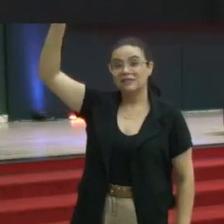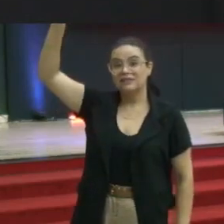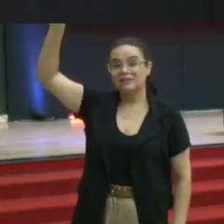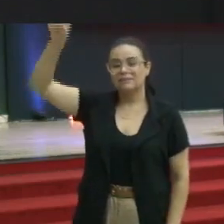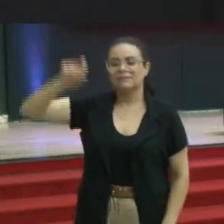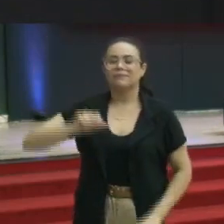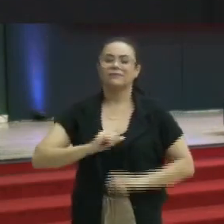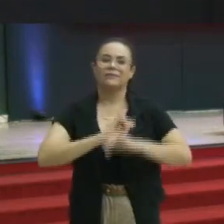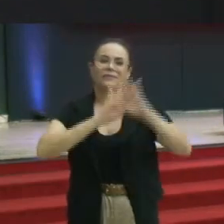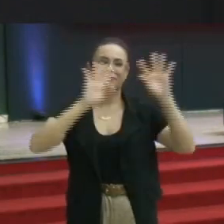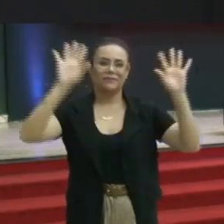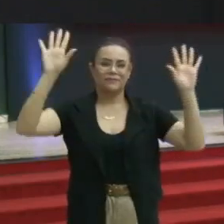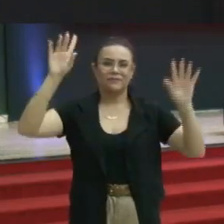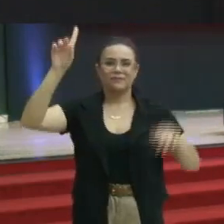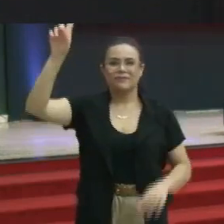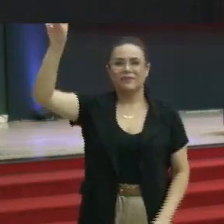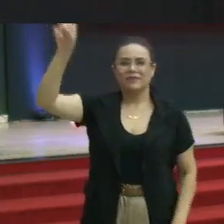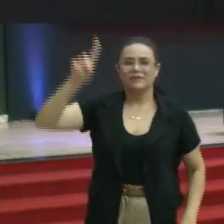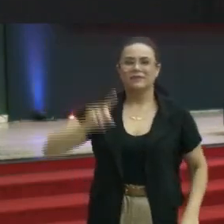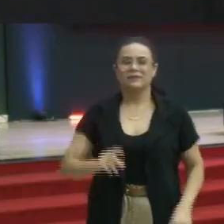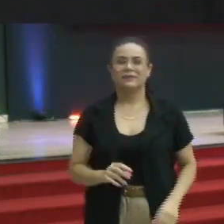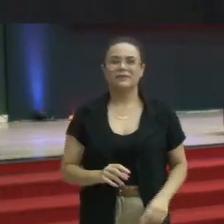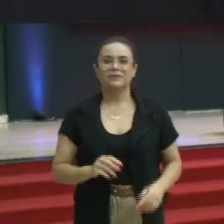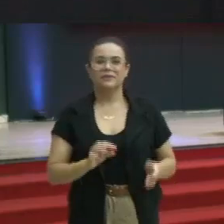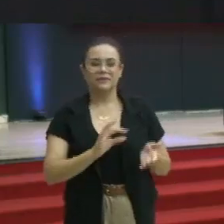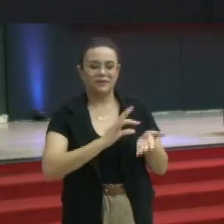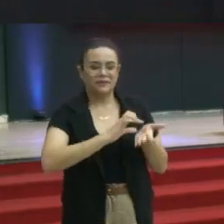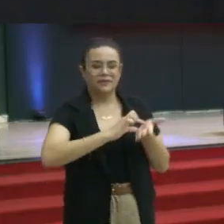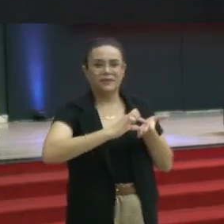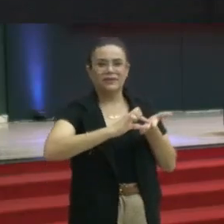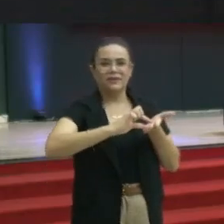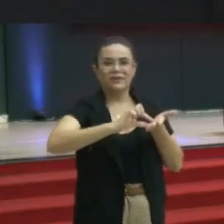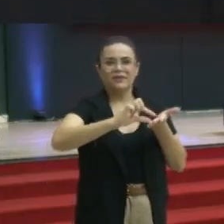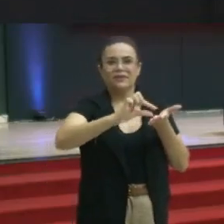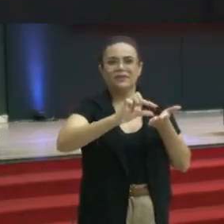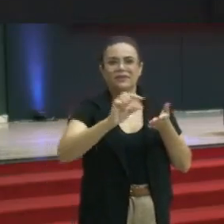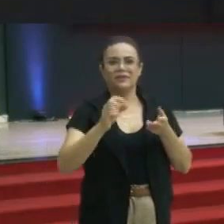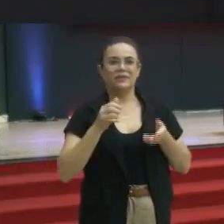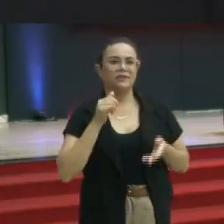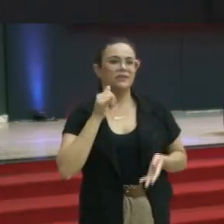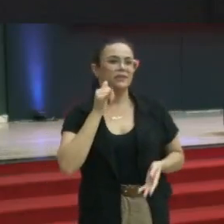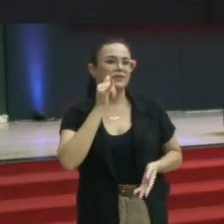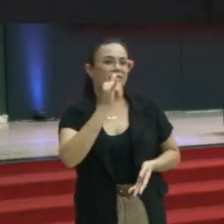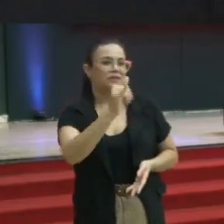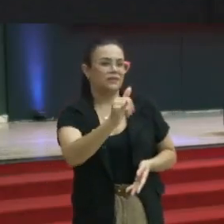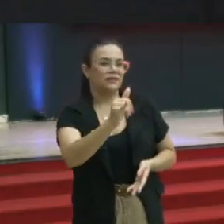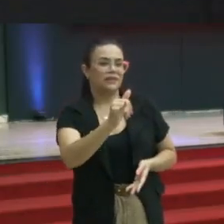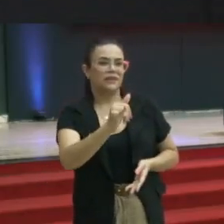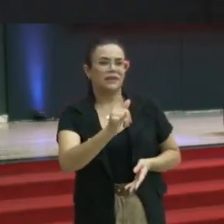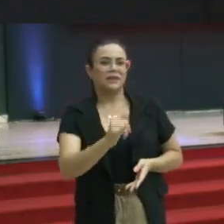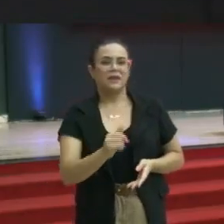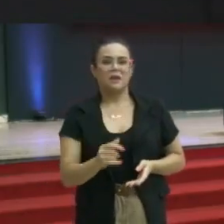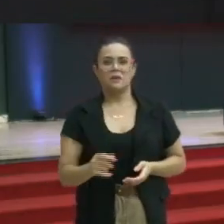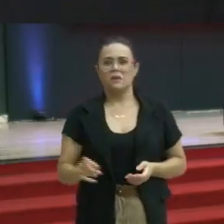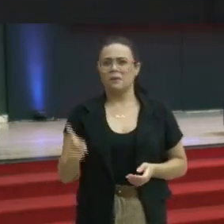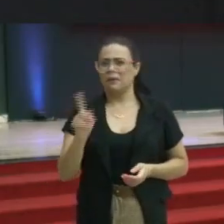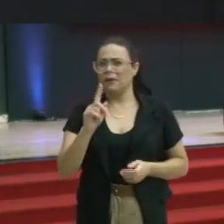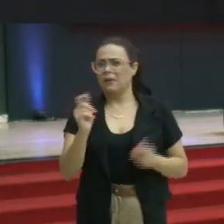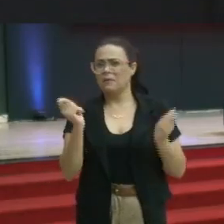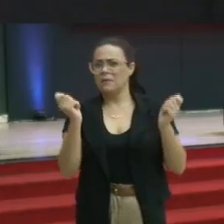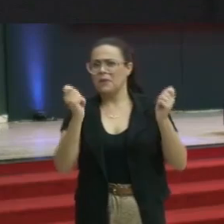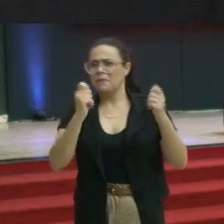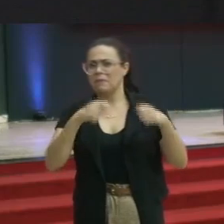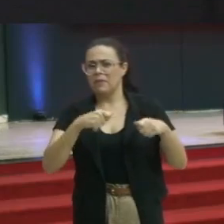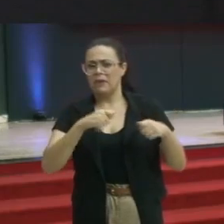Tem uma paráfrase deste versículo que diz o seguinte: não permitam que o mundo ao redor os force a